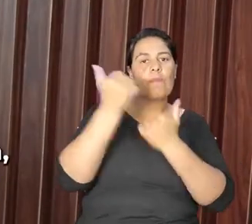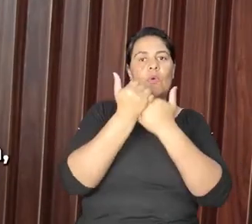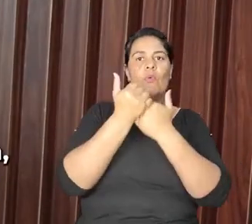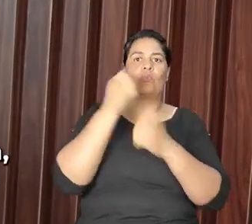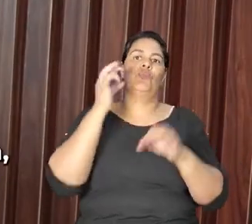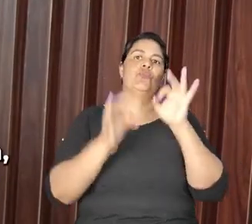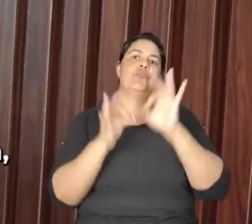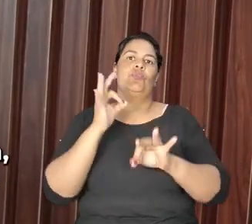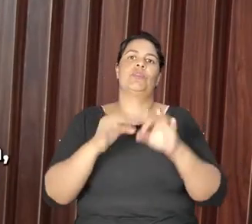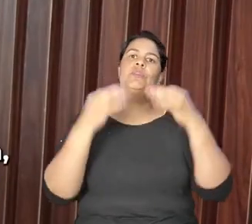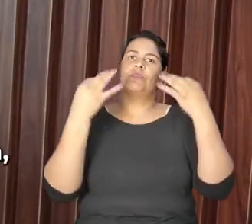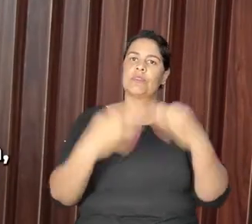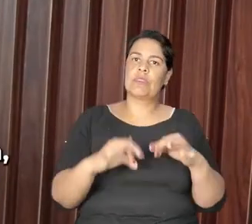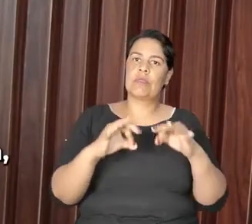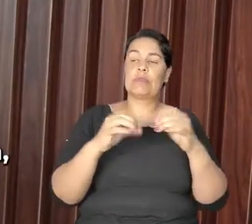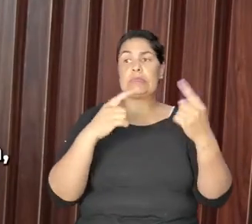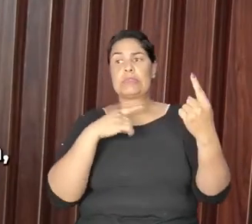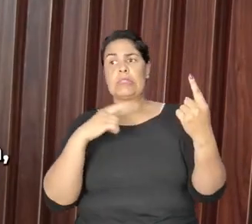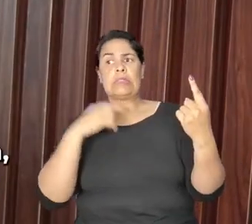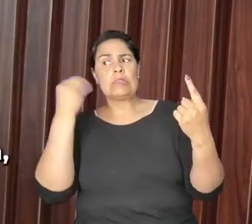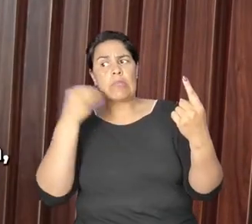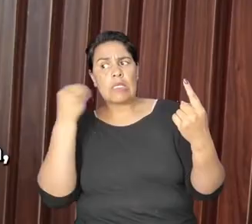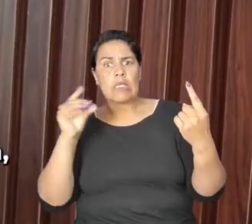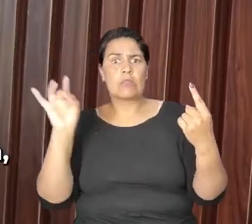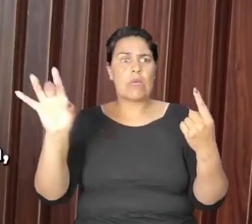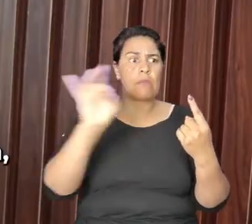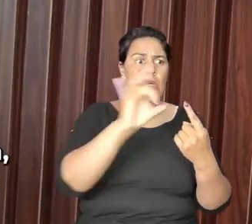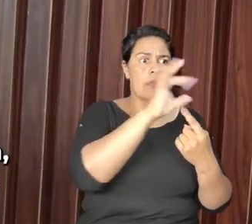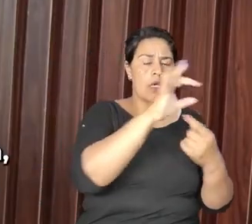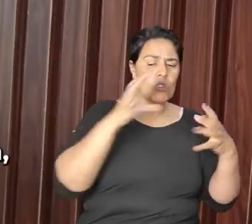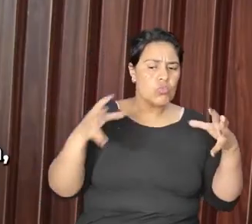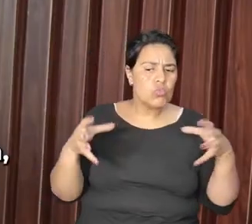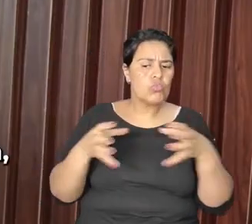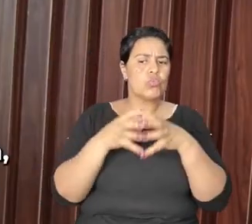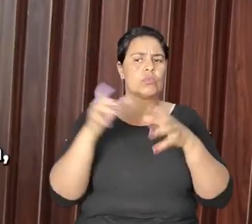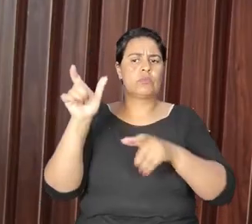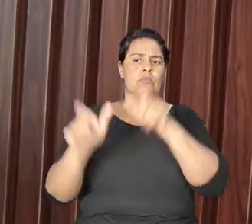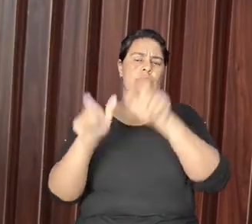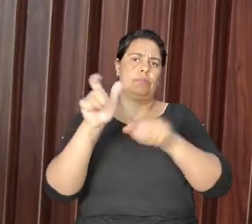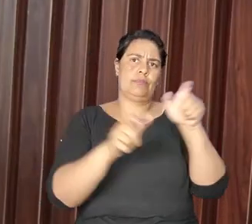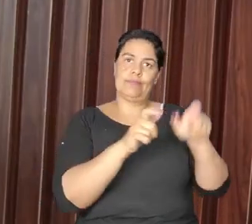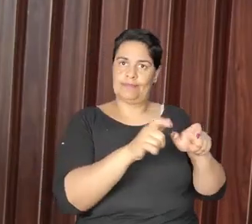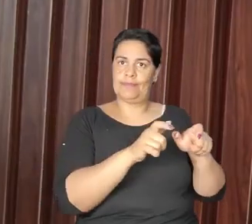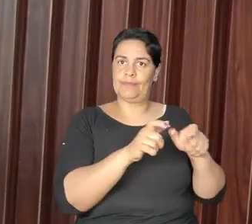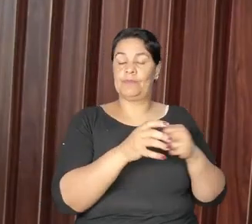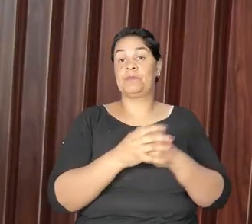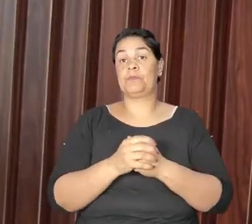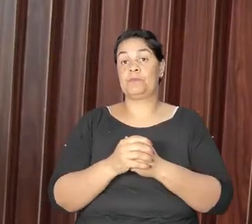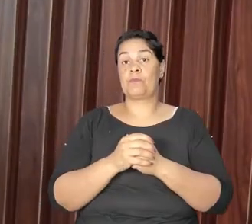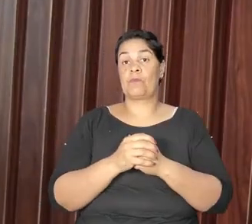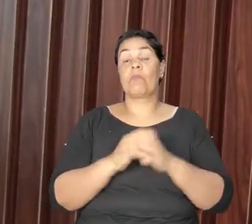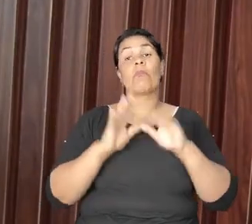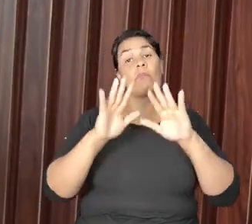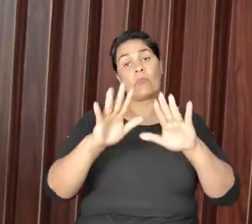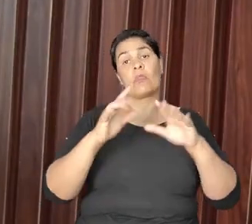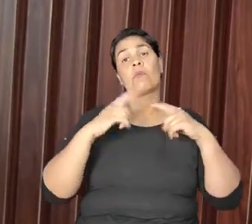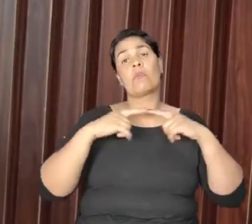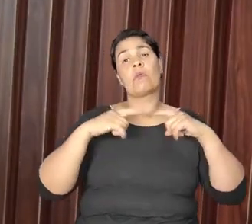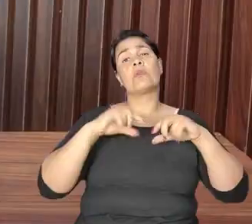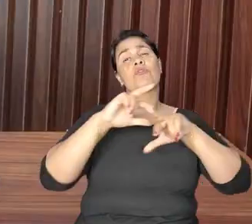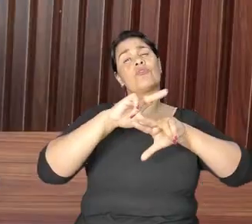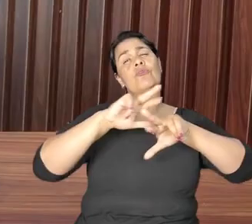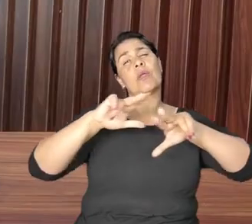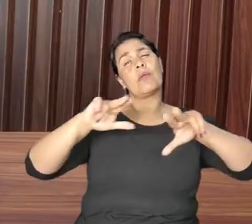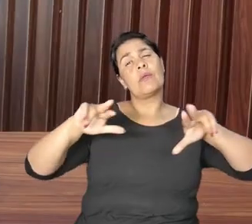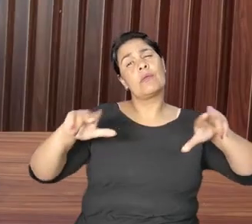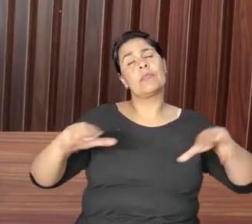ideia colaborativa de justiça feita, tomando as experiências individuais e coletivas das pessoas envolvidas no